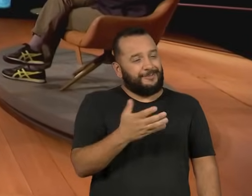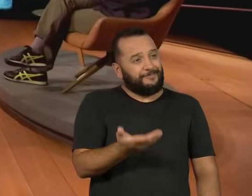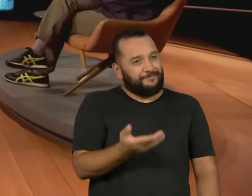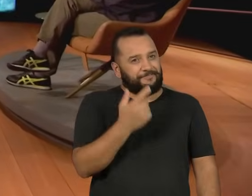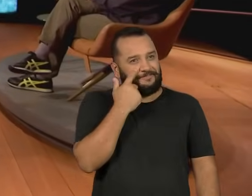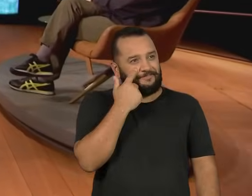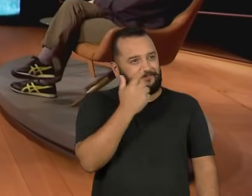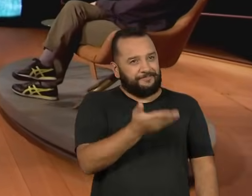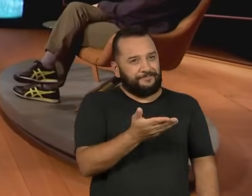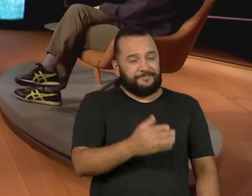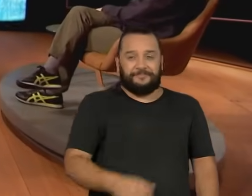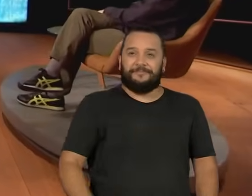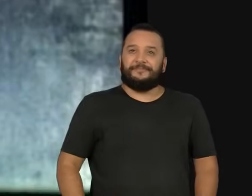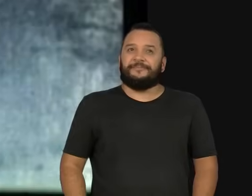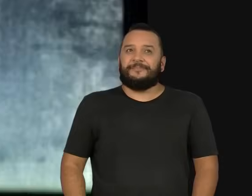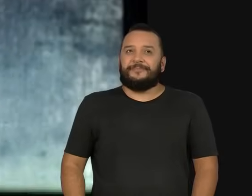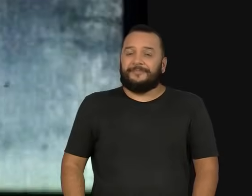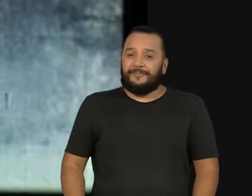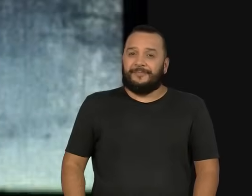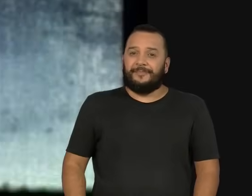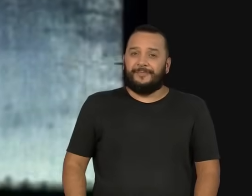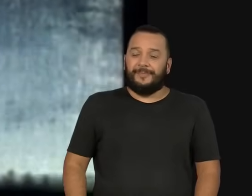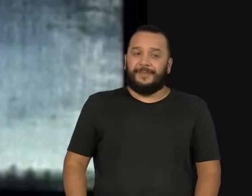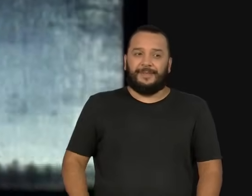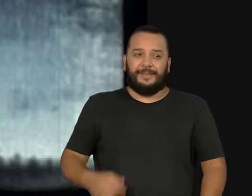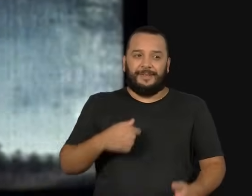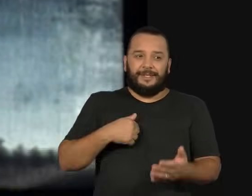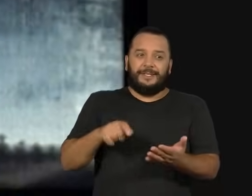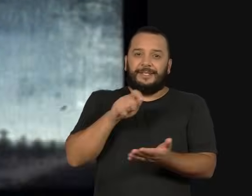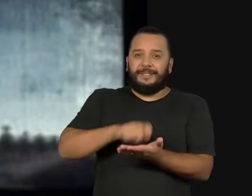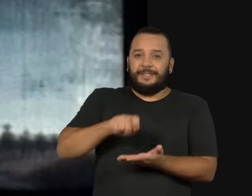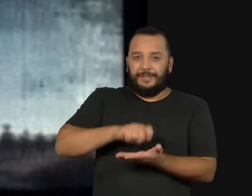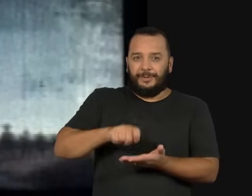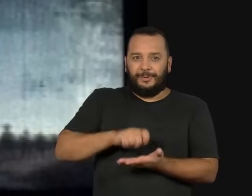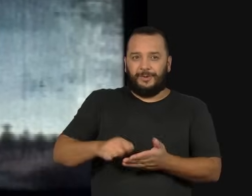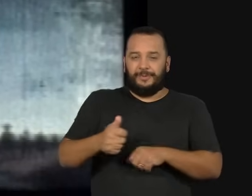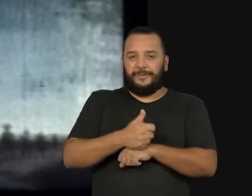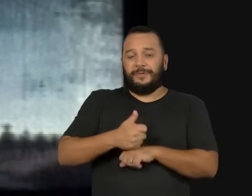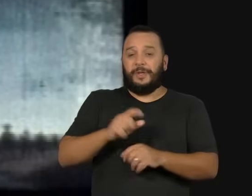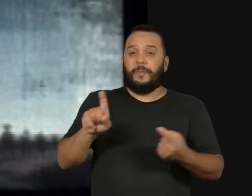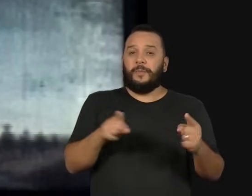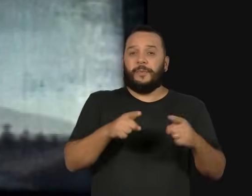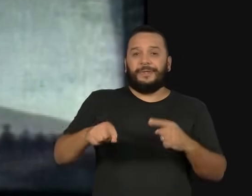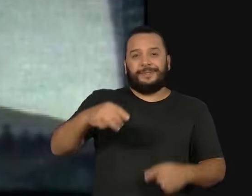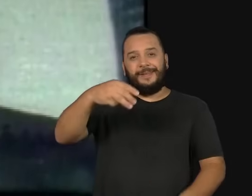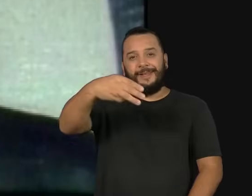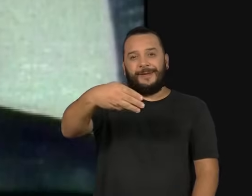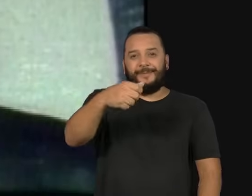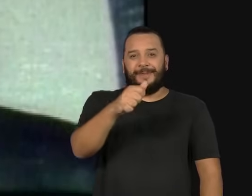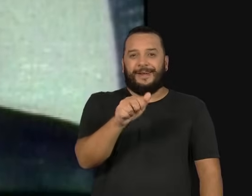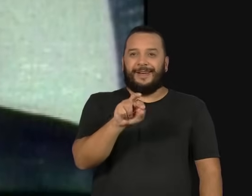Estou adorando. O escritor e musicólogo Mário de Andrade concluiu seu curso de piano